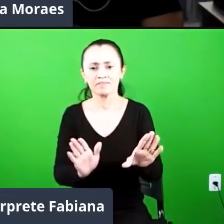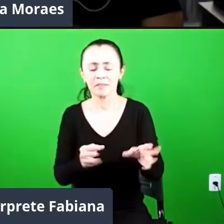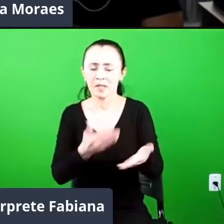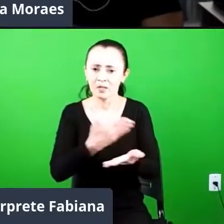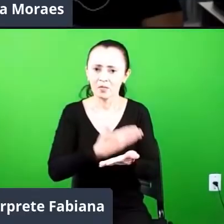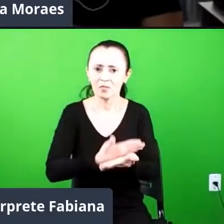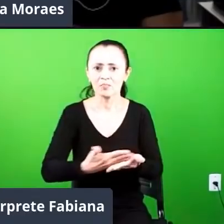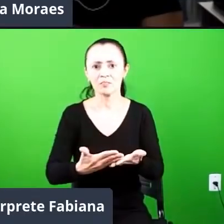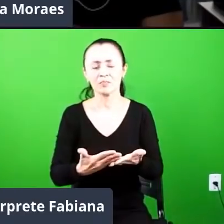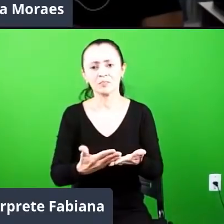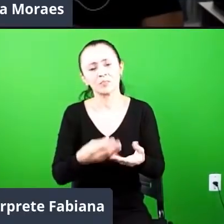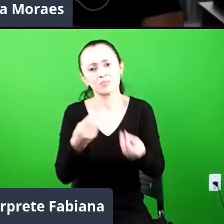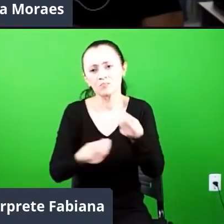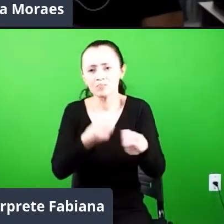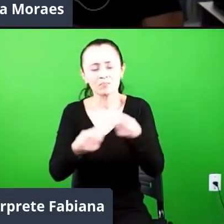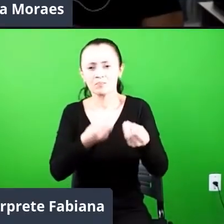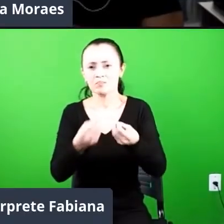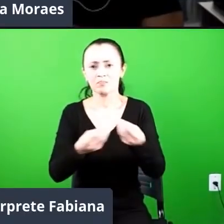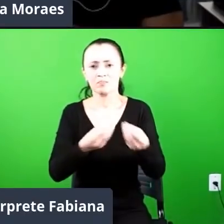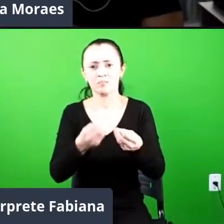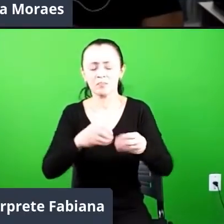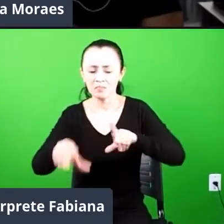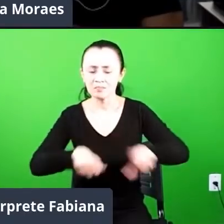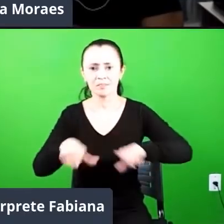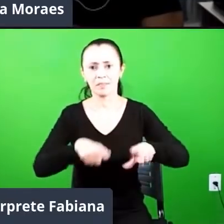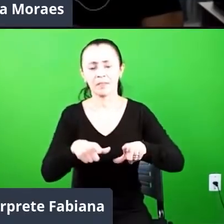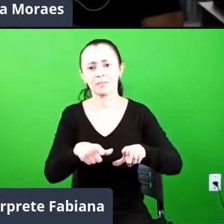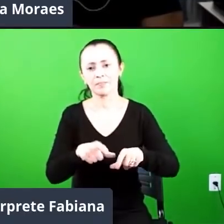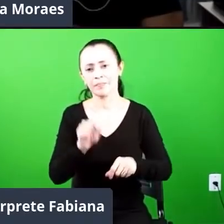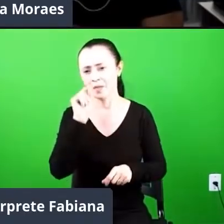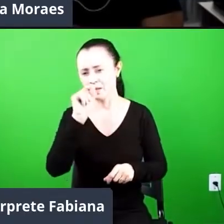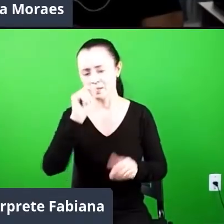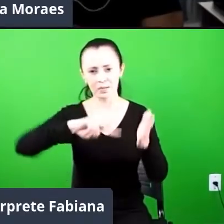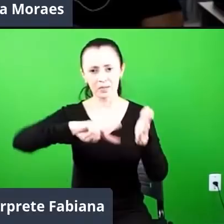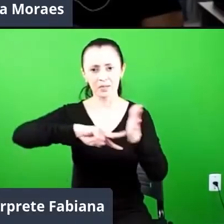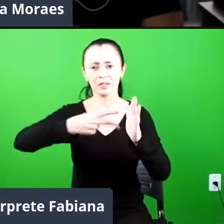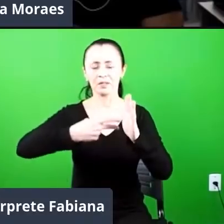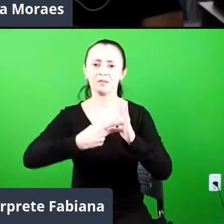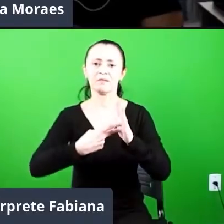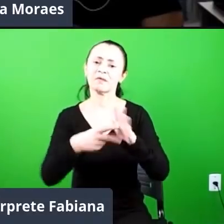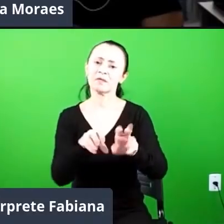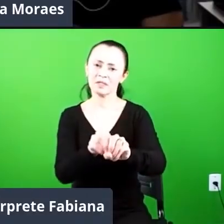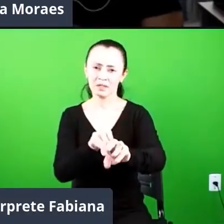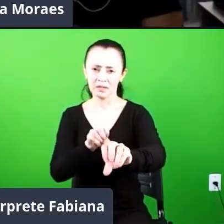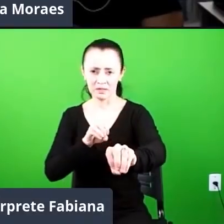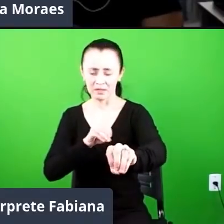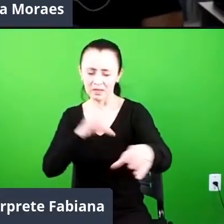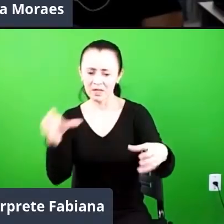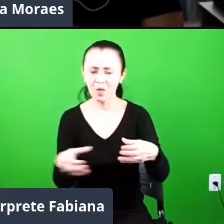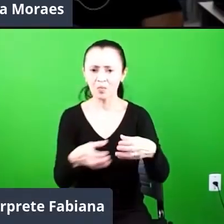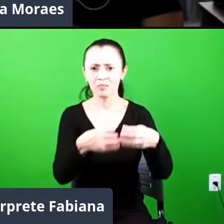né? Bom, mas o que seria esse ensino remoto? O que significa ensino remoto? É um conjunto de